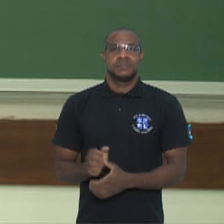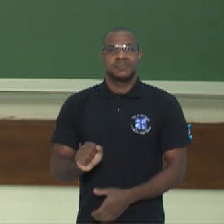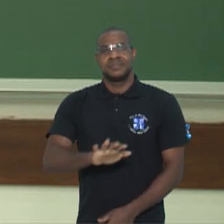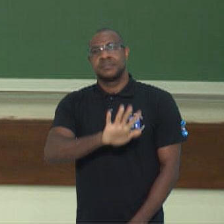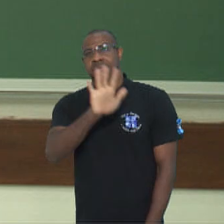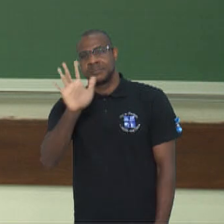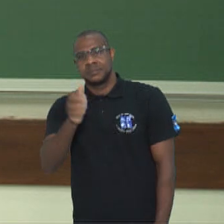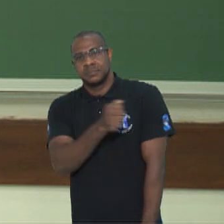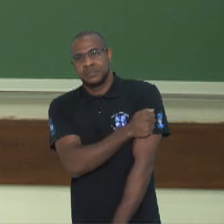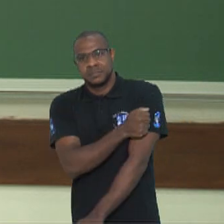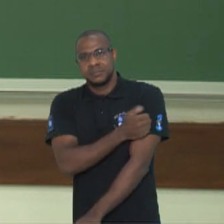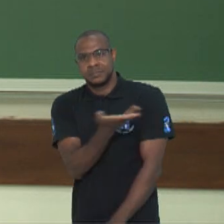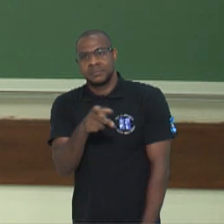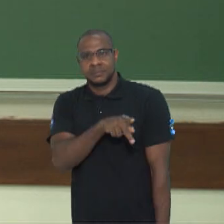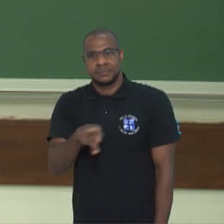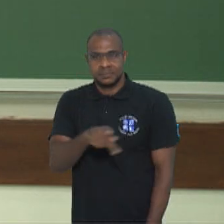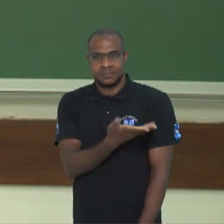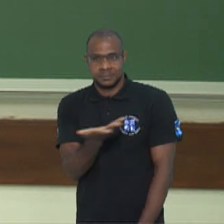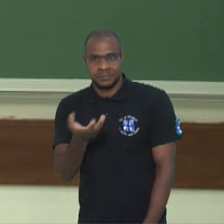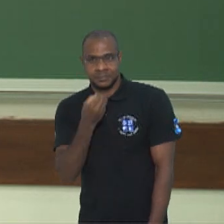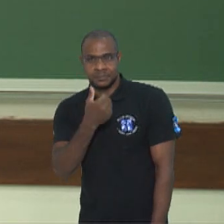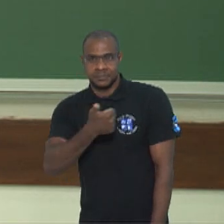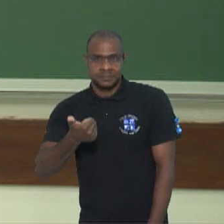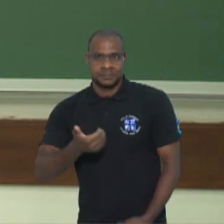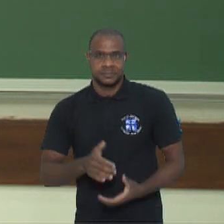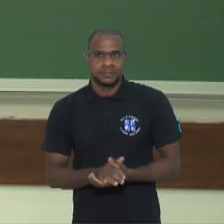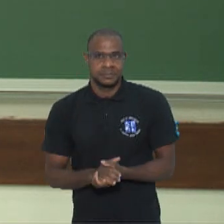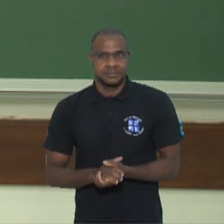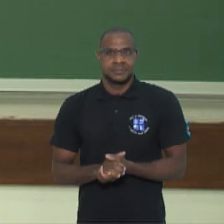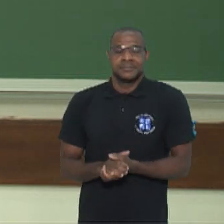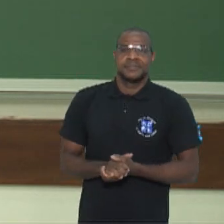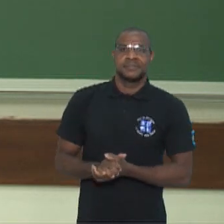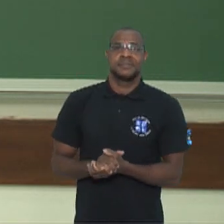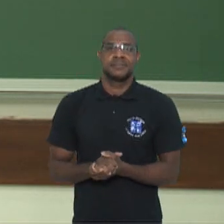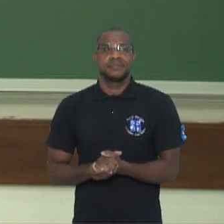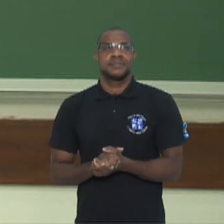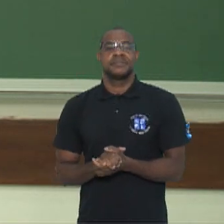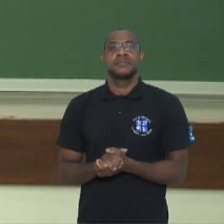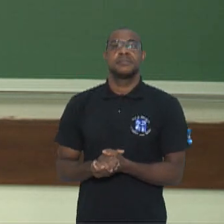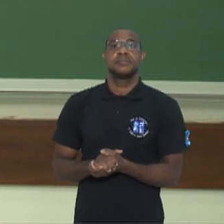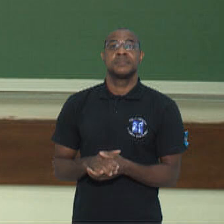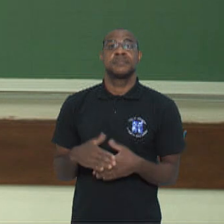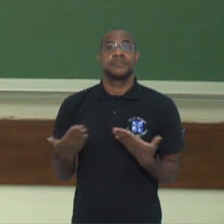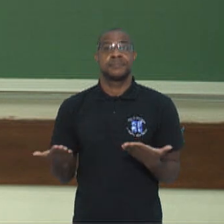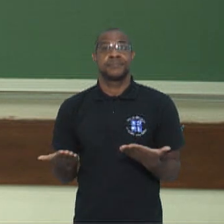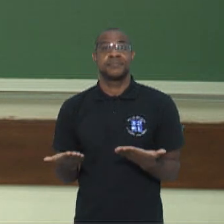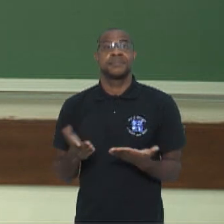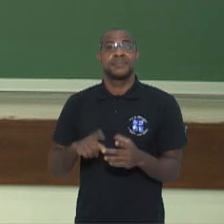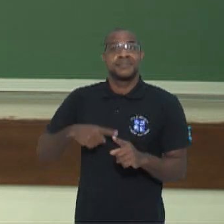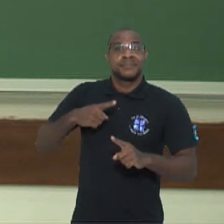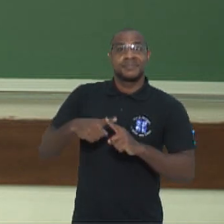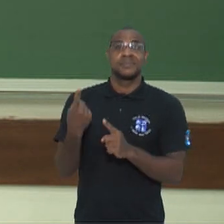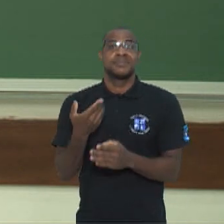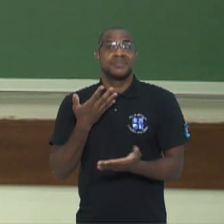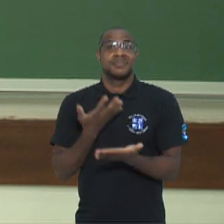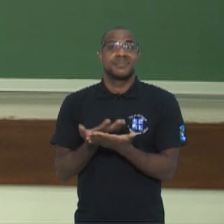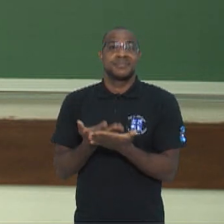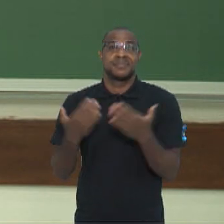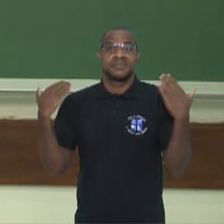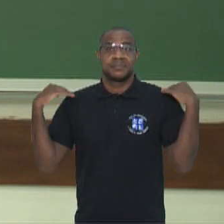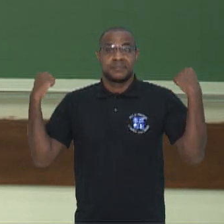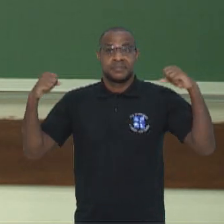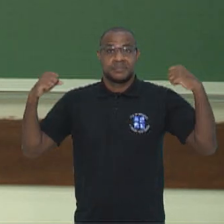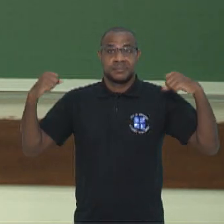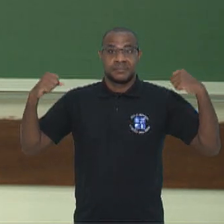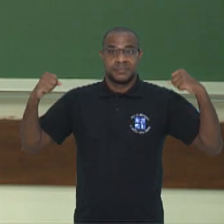Olá, alunos! Olá, professores! Tudo bem com vocês? Espero que estejam tudo bem. E vamos para mais uma aula de Educação Física. Eu sou